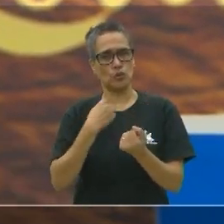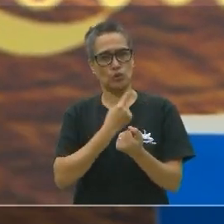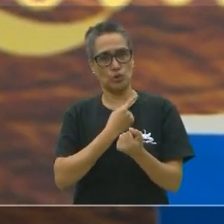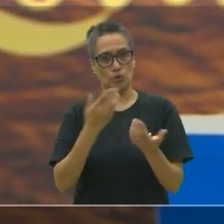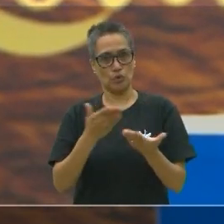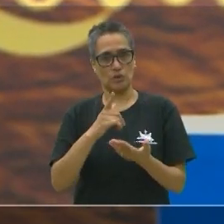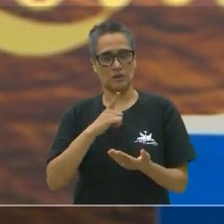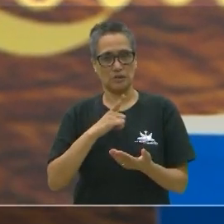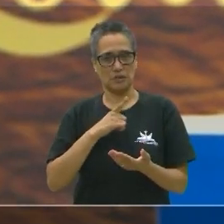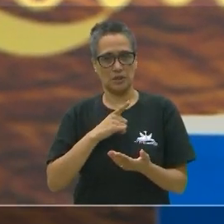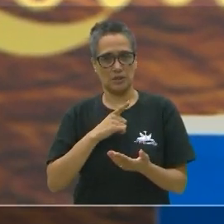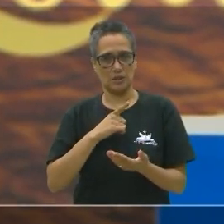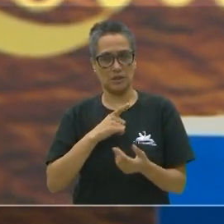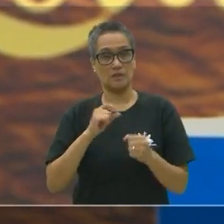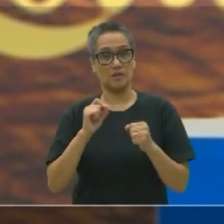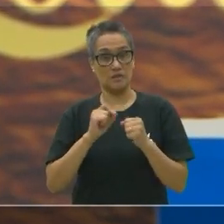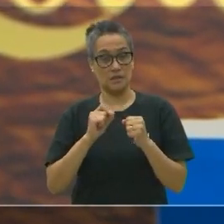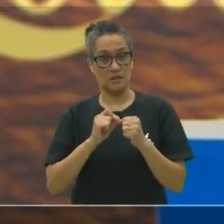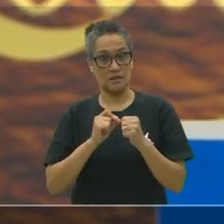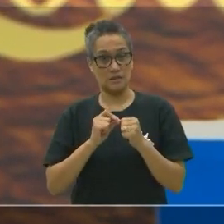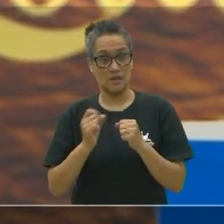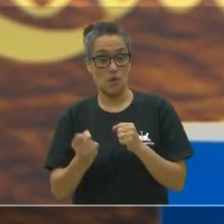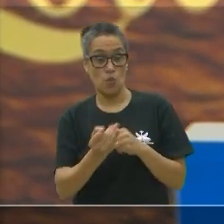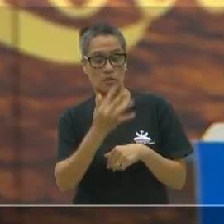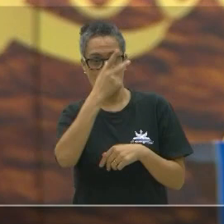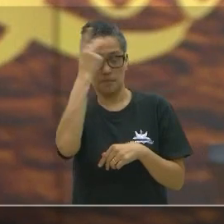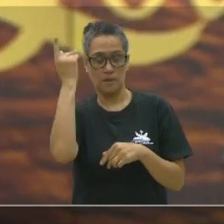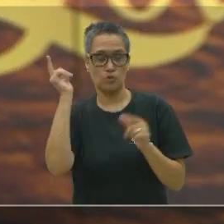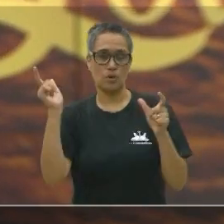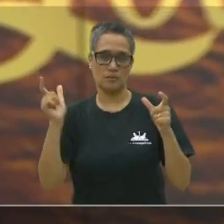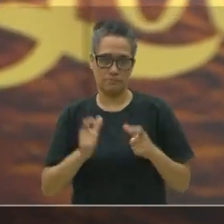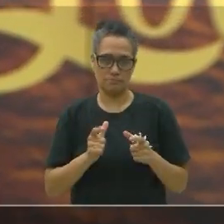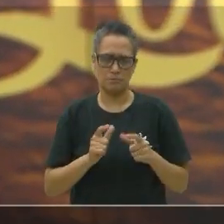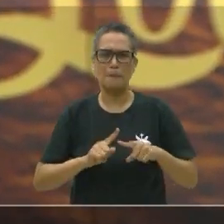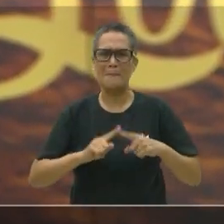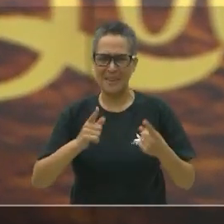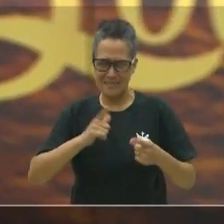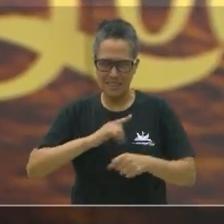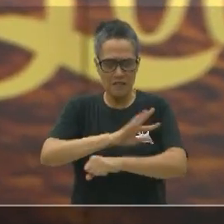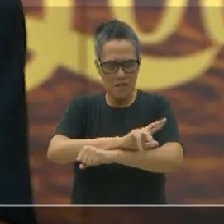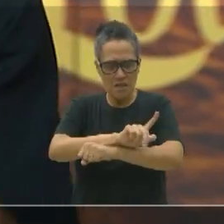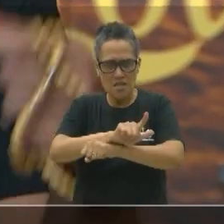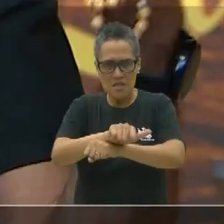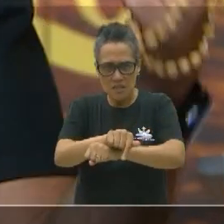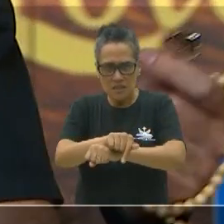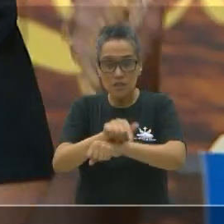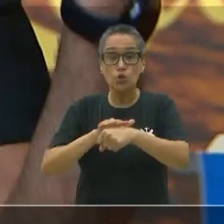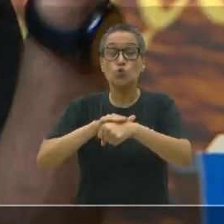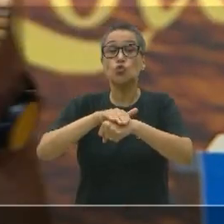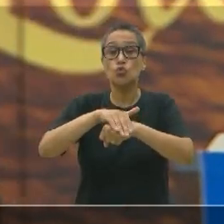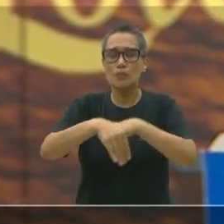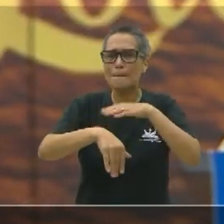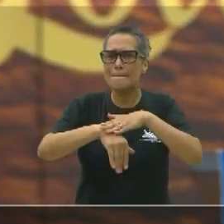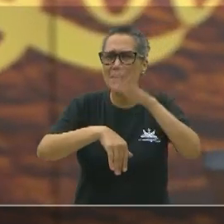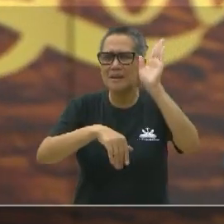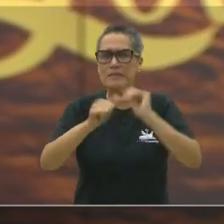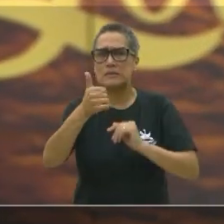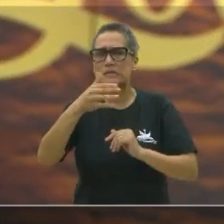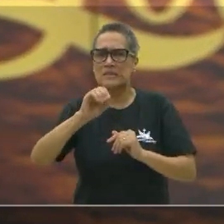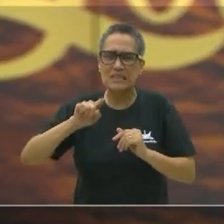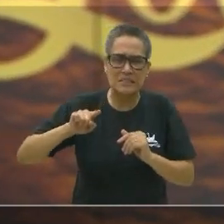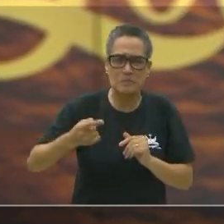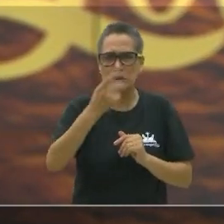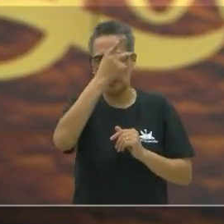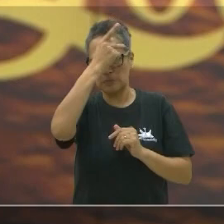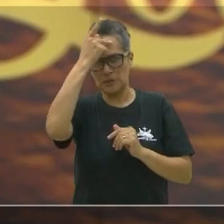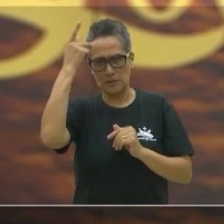encontro para um número de pessoas reduzidas, mas nós já tivemos cerco de Jericó de ter por noite mais de 10 mil pessoas,